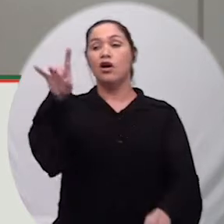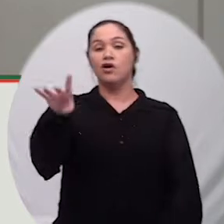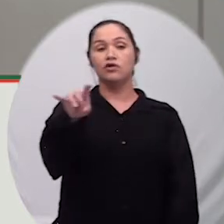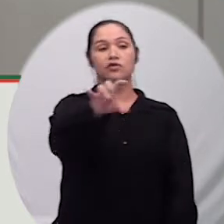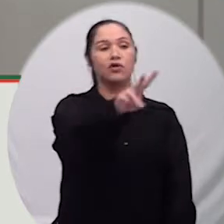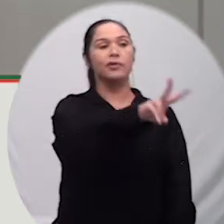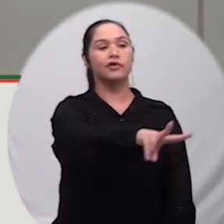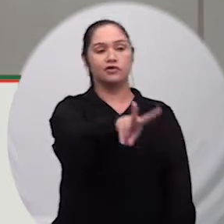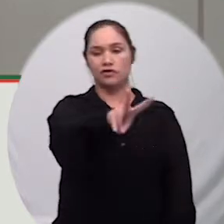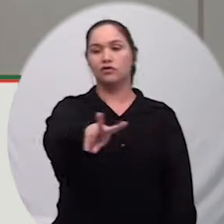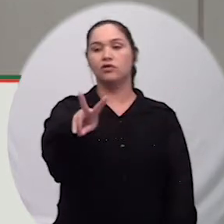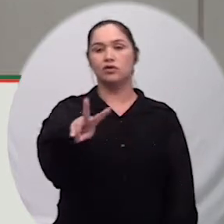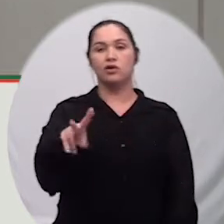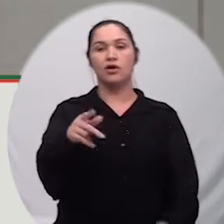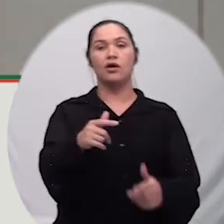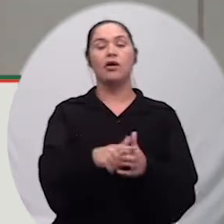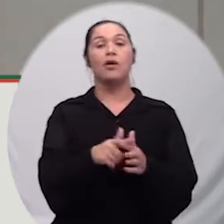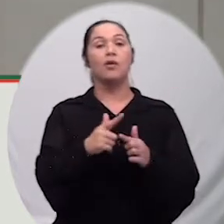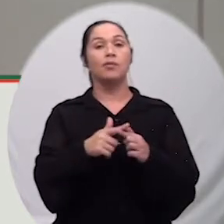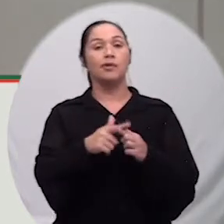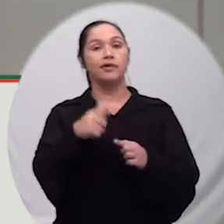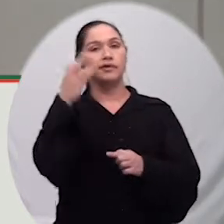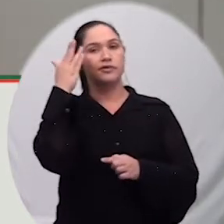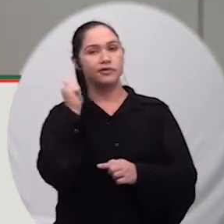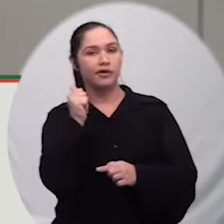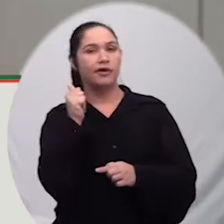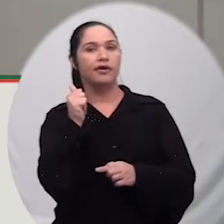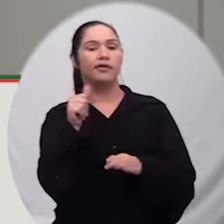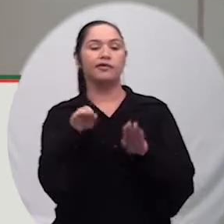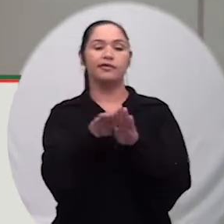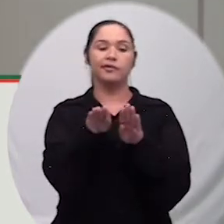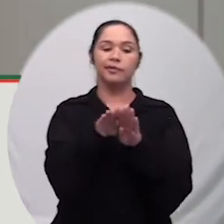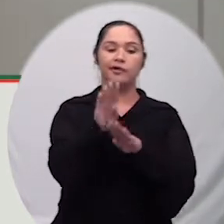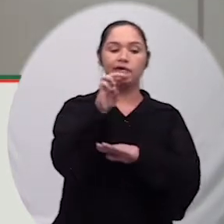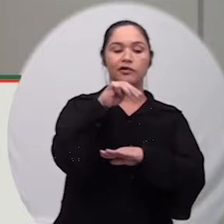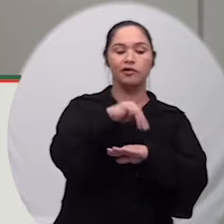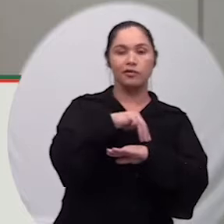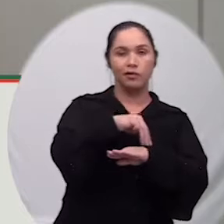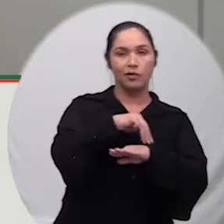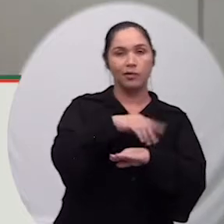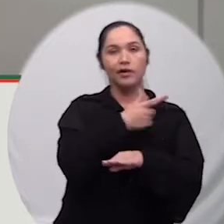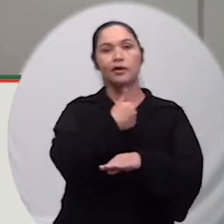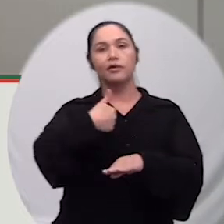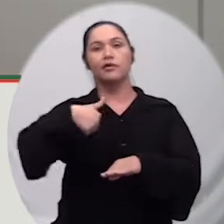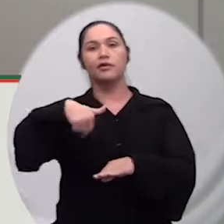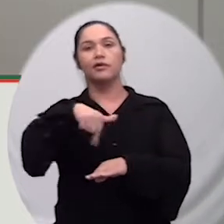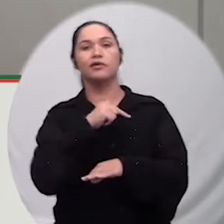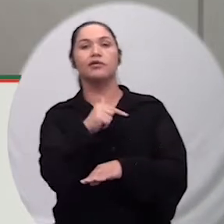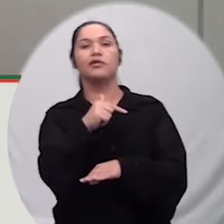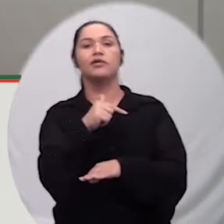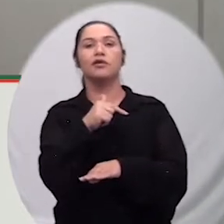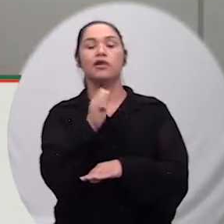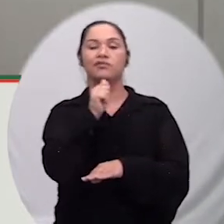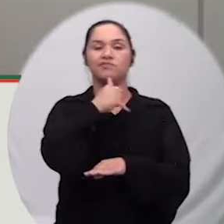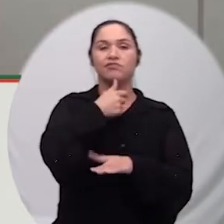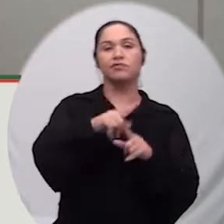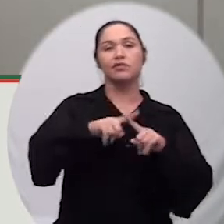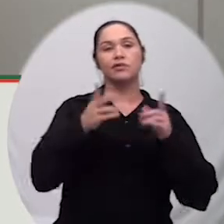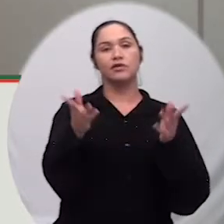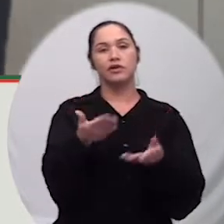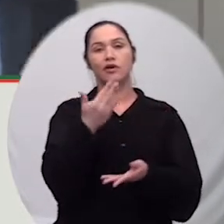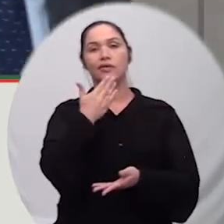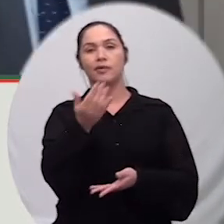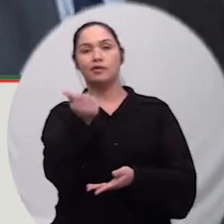naqueles momentos em que a gente, de uma maneira ou de outra, se sentiu ofendido. Então, aqui, minha sincera desculpa. Boa